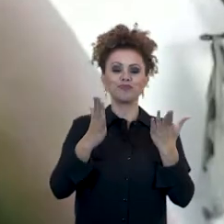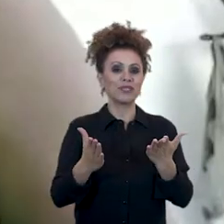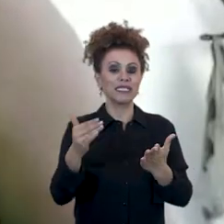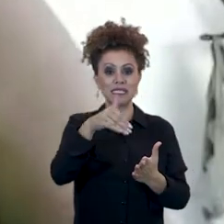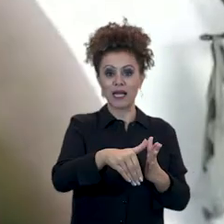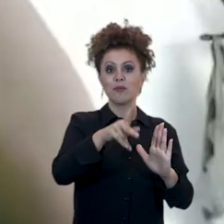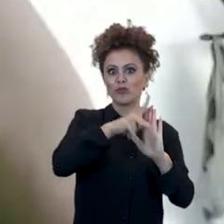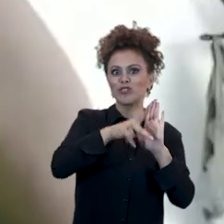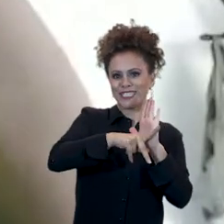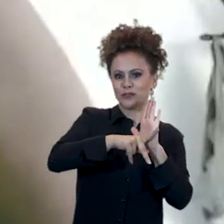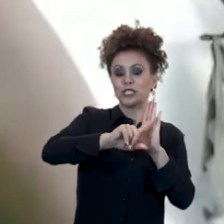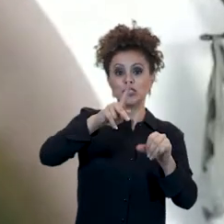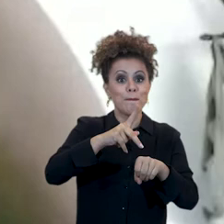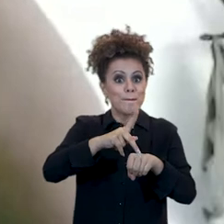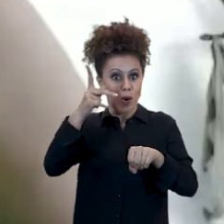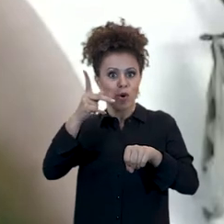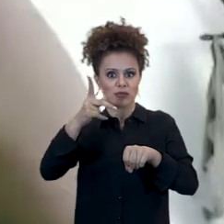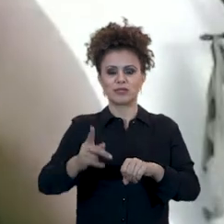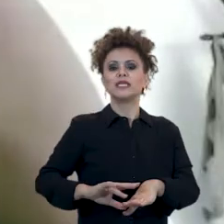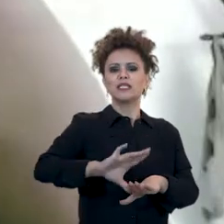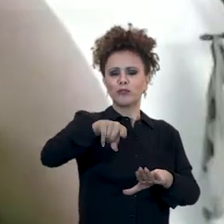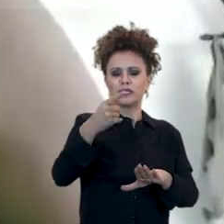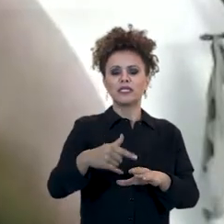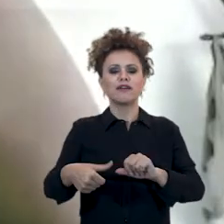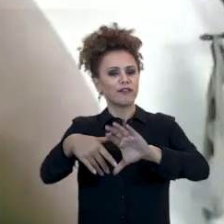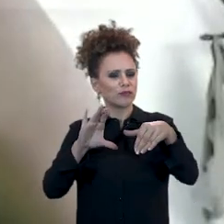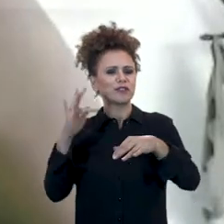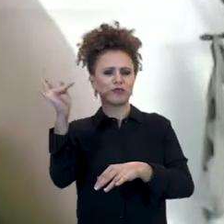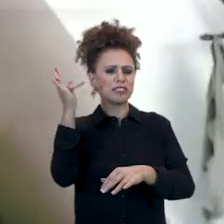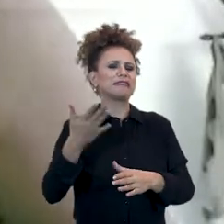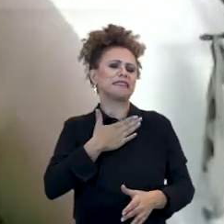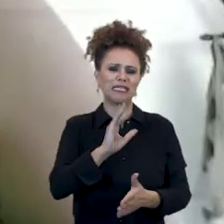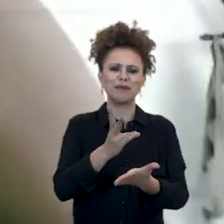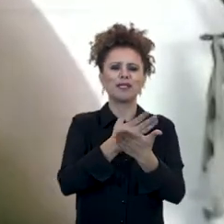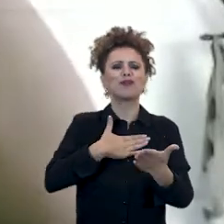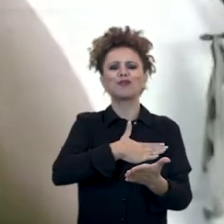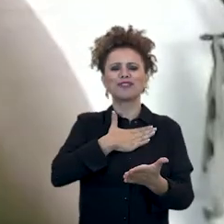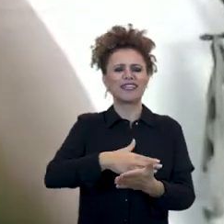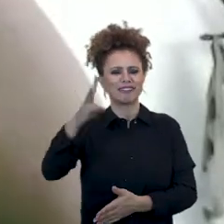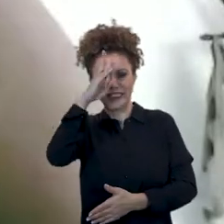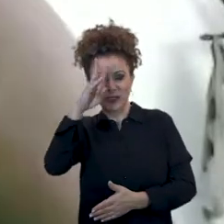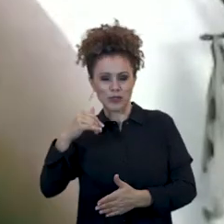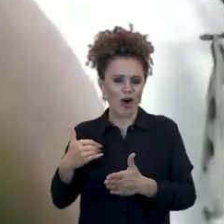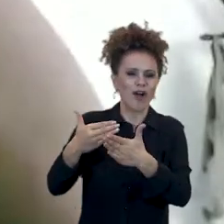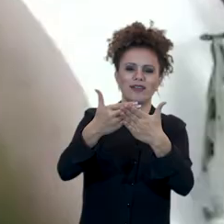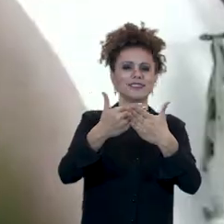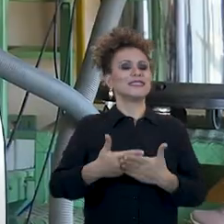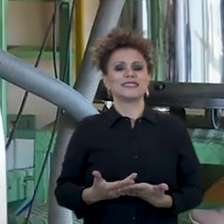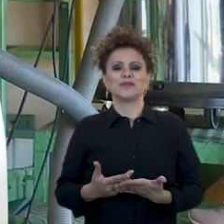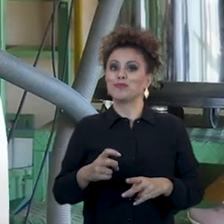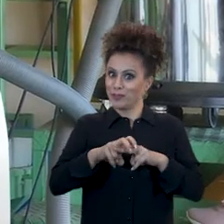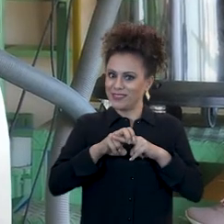do programa de pós-graduação que é vinculado em História do Tempo Presente e, como eu sempre gostei de História Contemporânea, isso acabou me cativando na